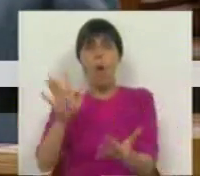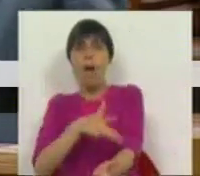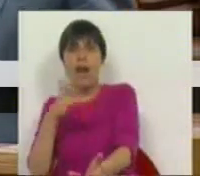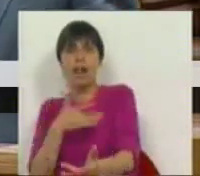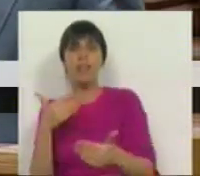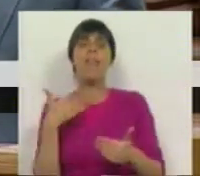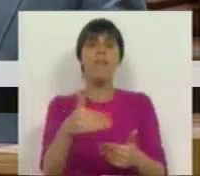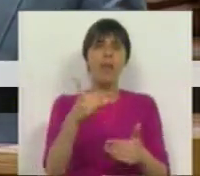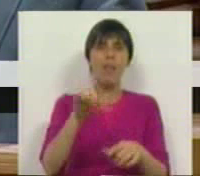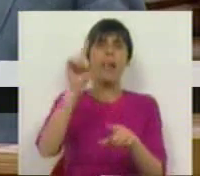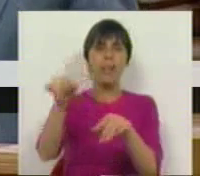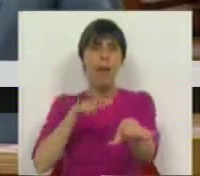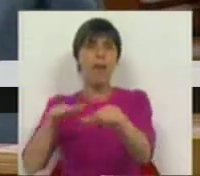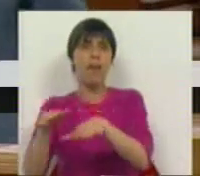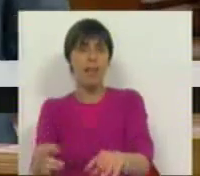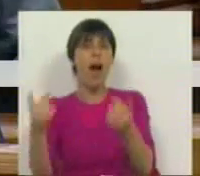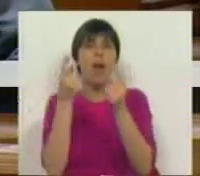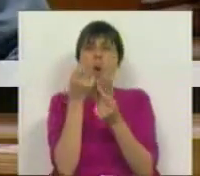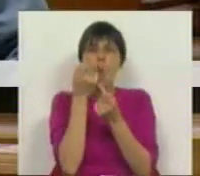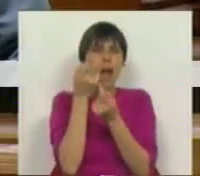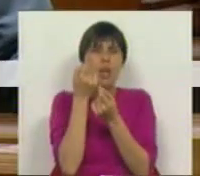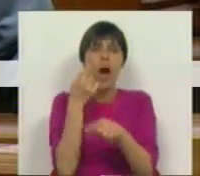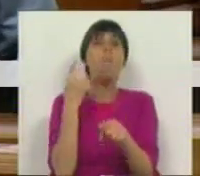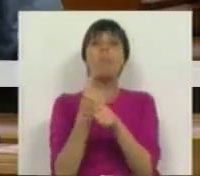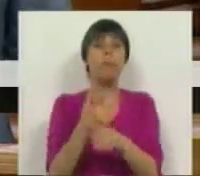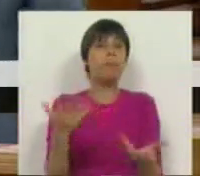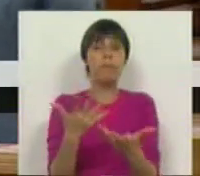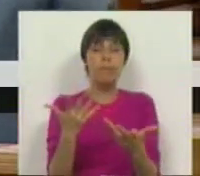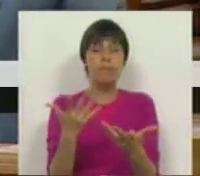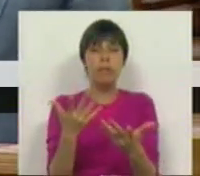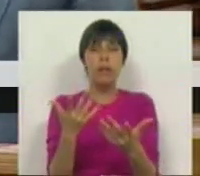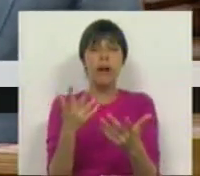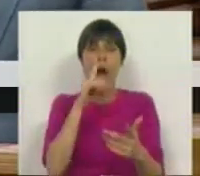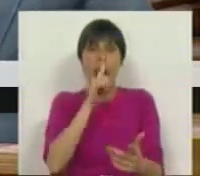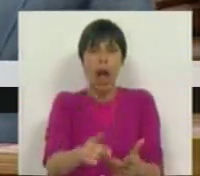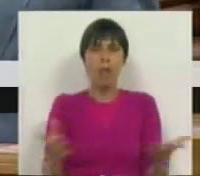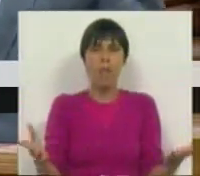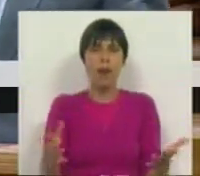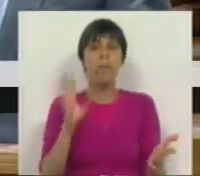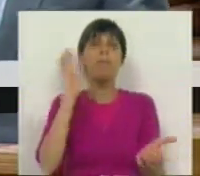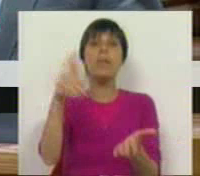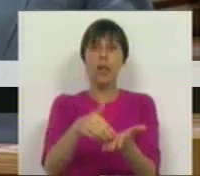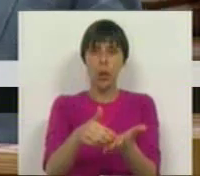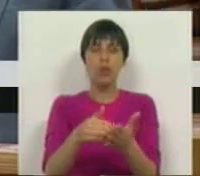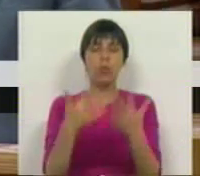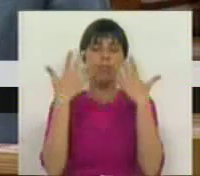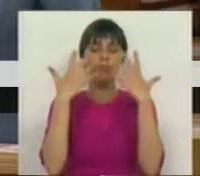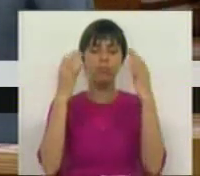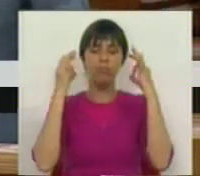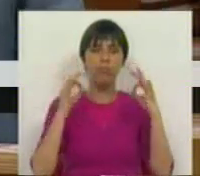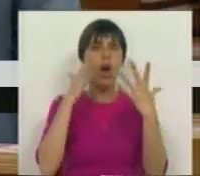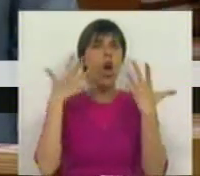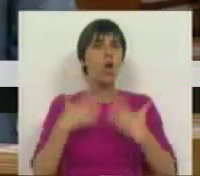Irlanda, como vai bater à porta da Itália, como está mesmo a entrar também nas portas da Alemanha. O resultado é óbvio